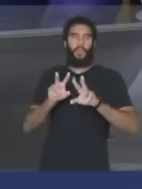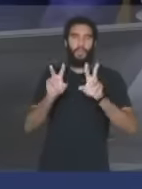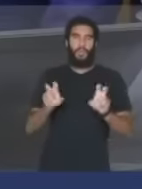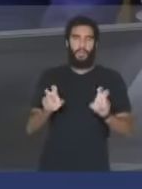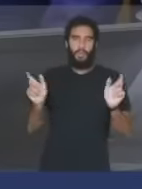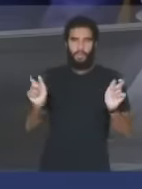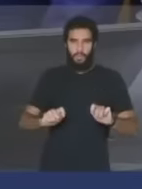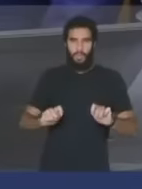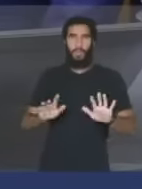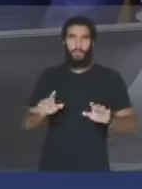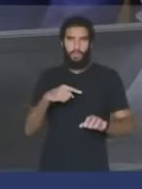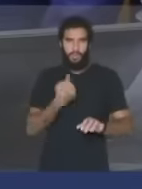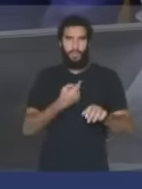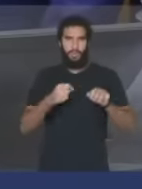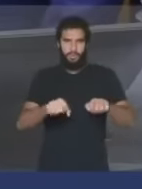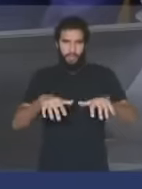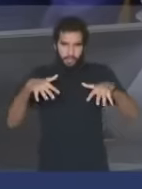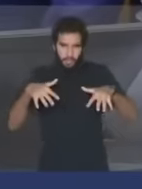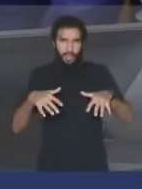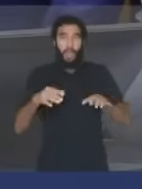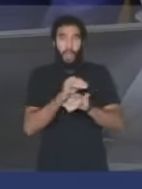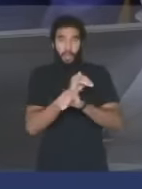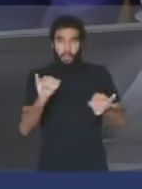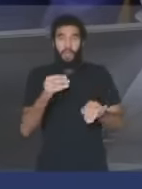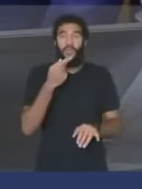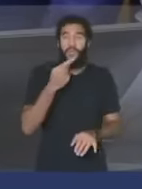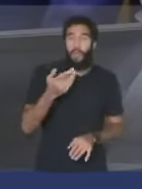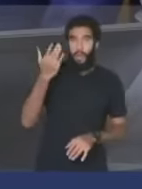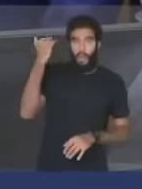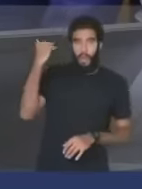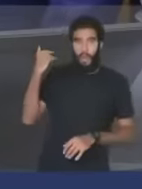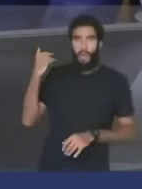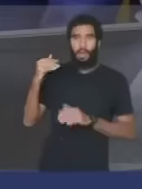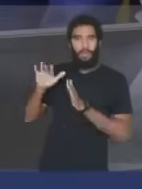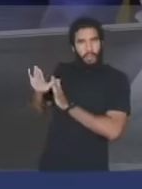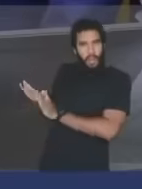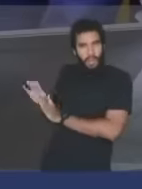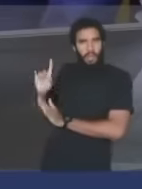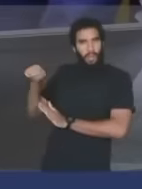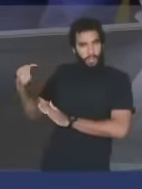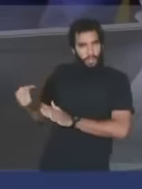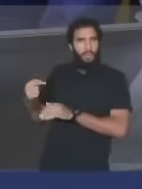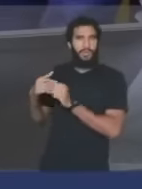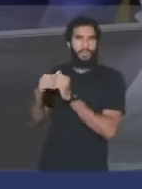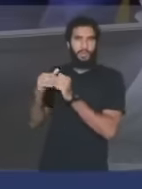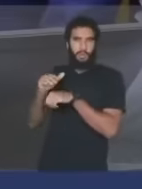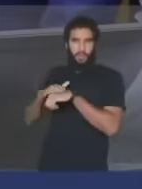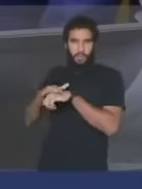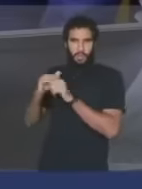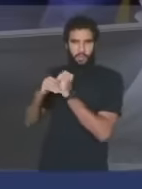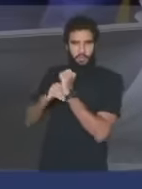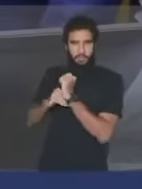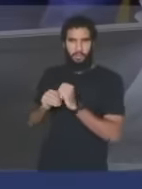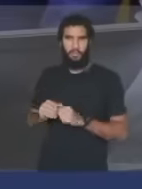na sessão, gostaria de dizer que o que foi dito lá, se lá estivesse, a gente poderia conversar sobre isso. Peço, mas tá?